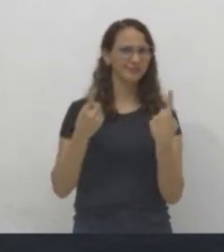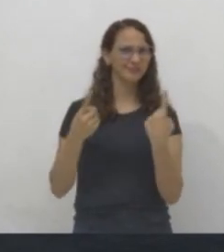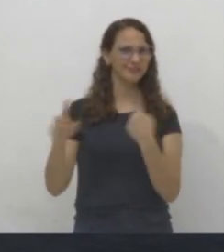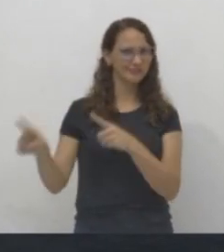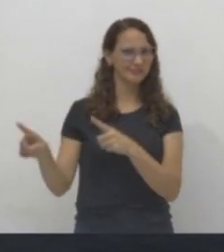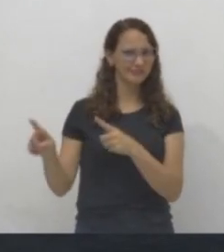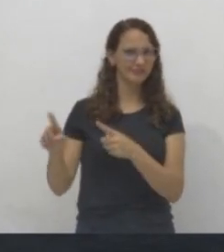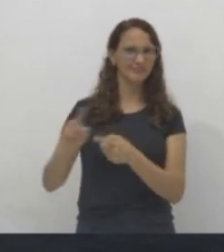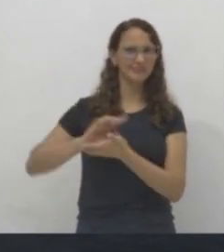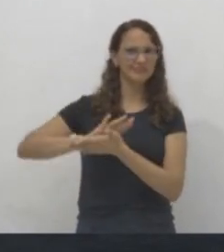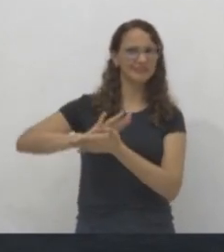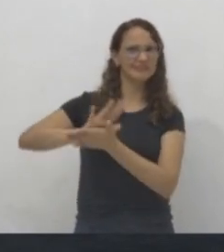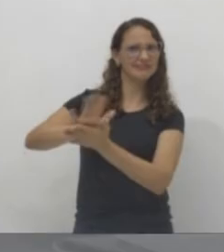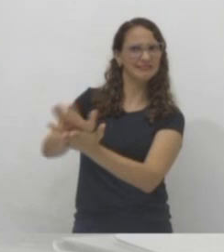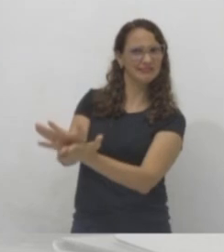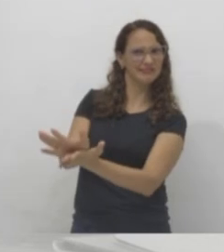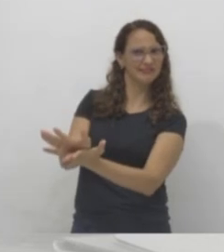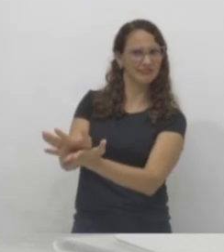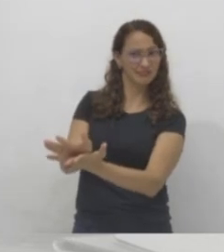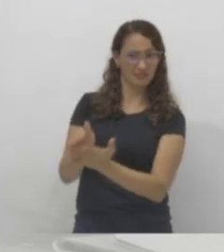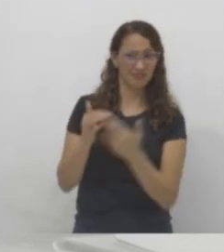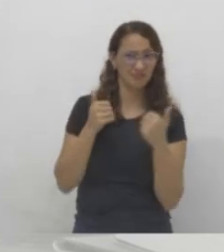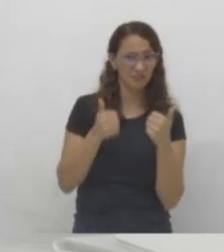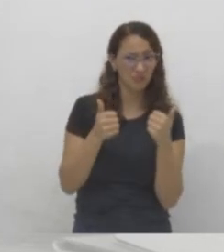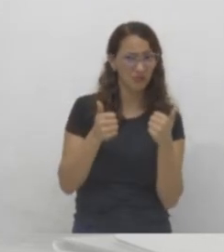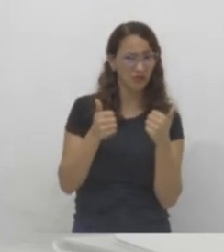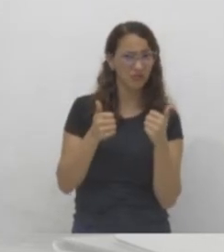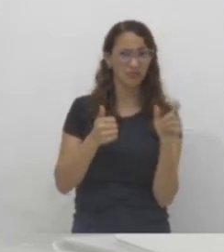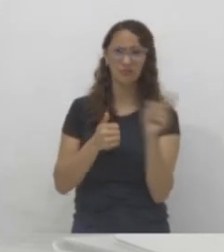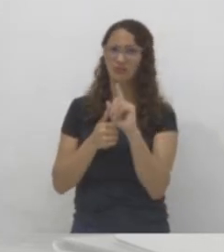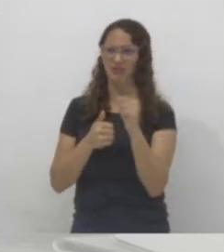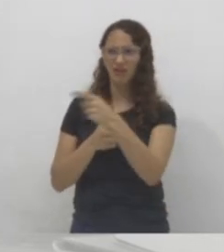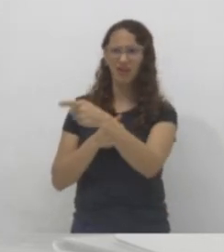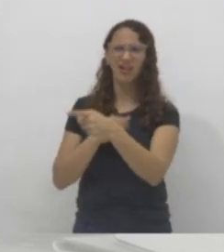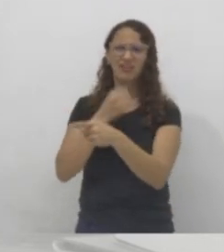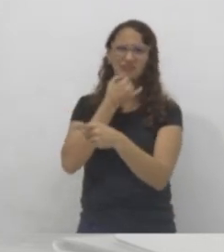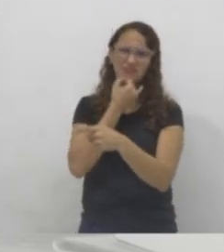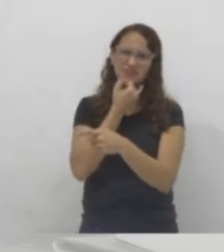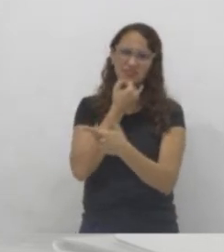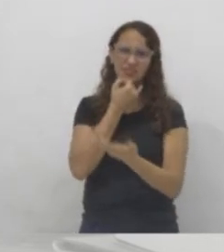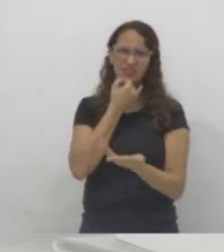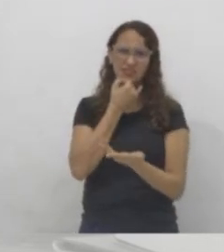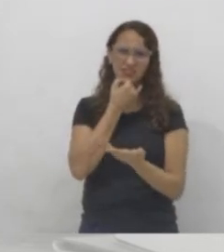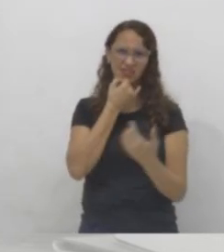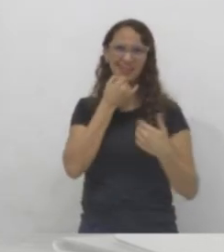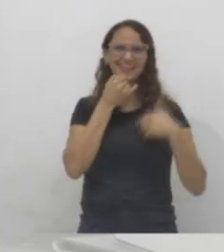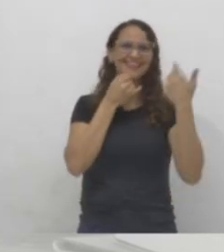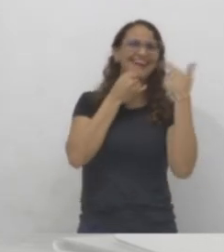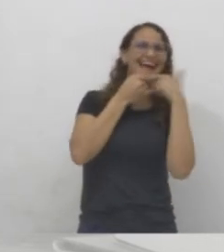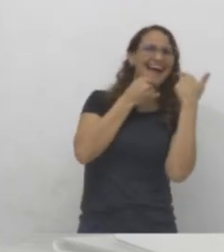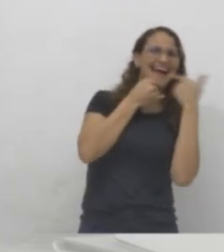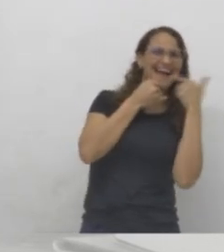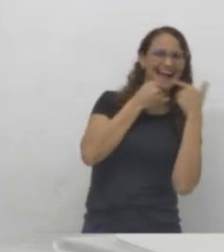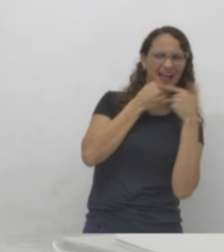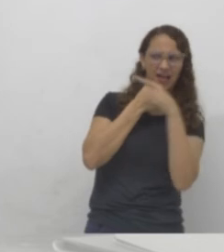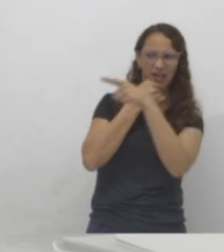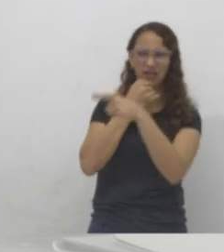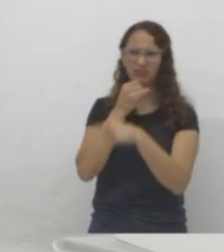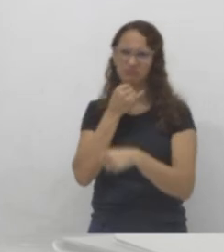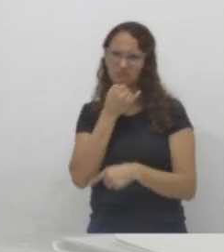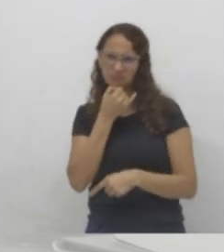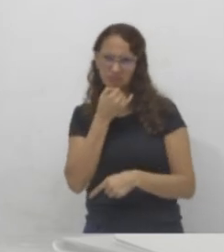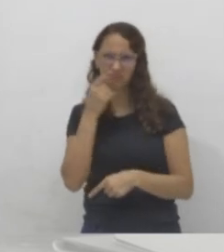a pena ganhar riso às custas do choro de alguns? Avalie, reflita. Um outro